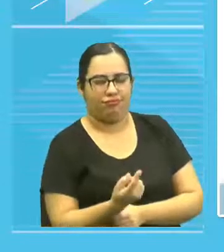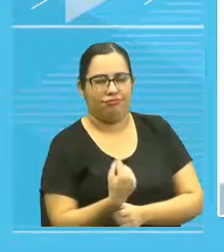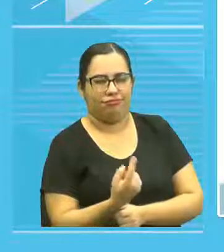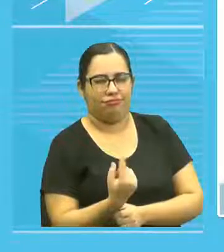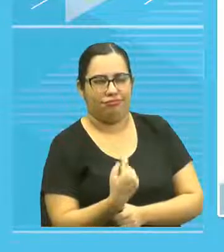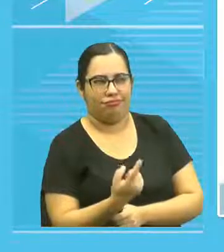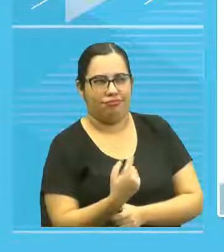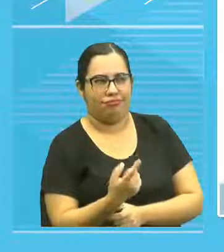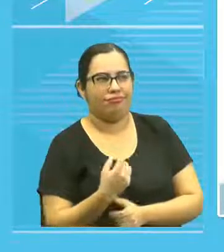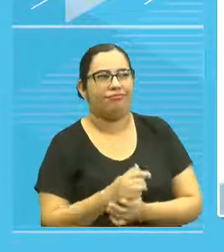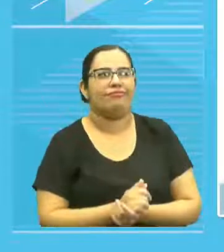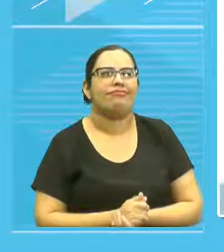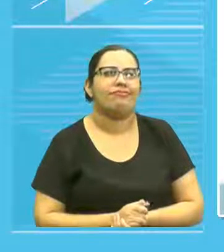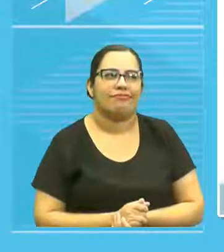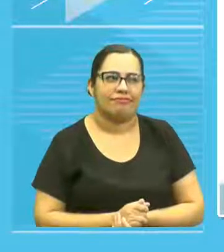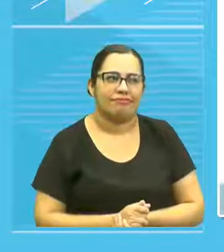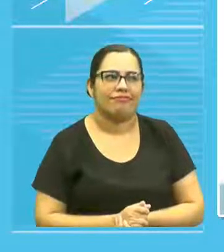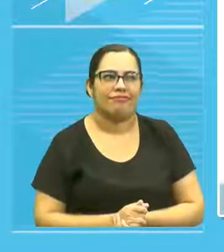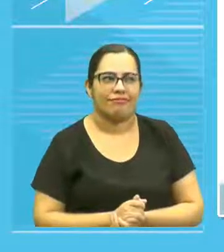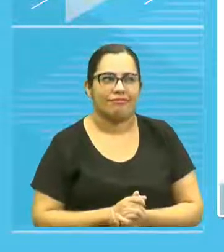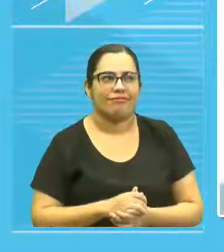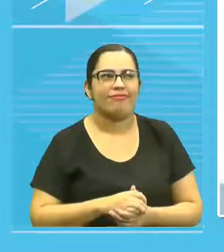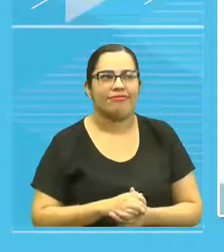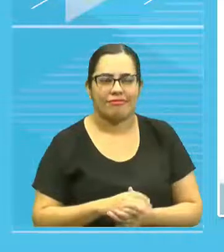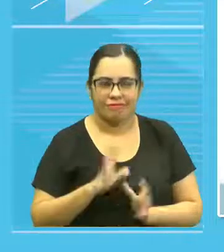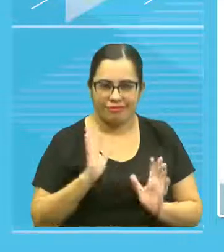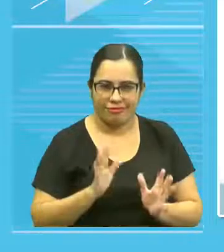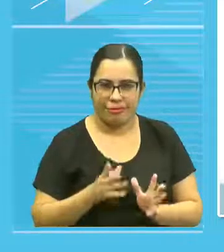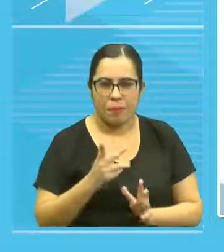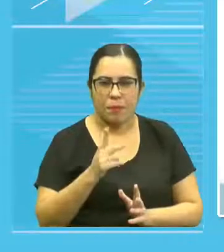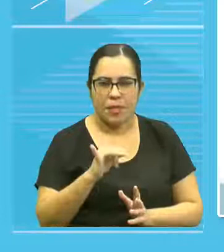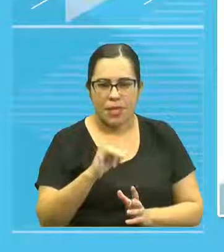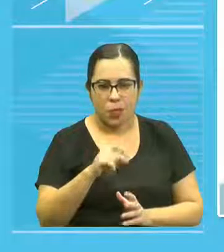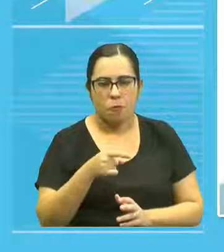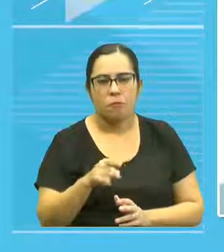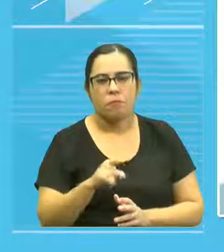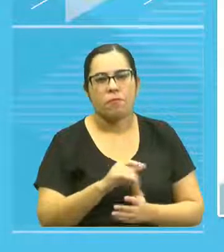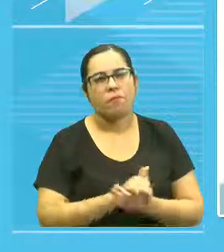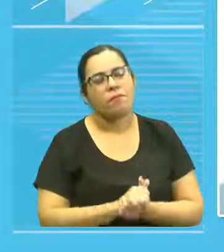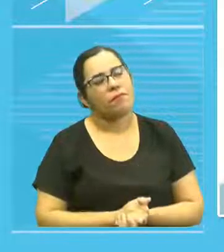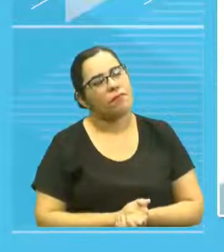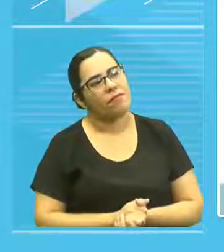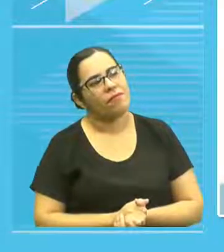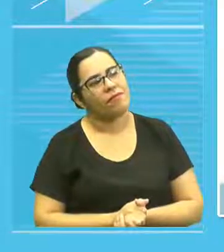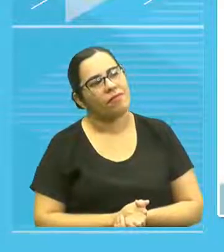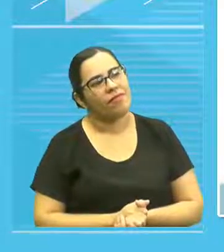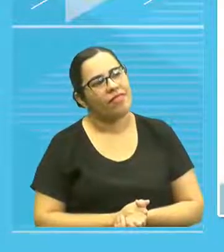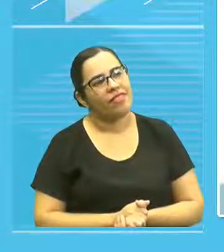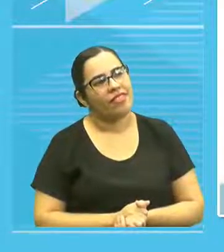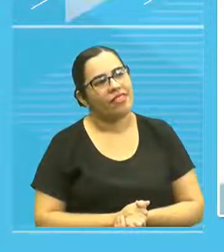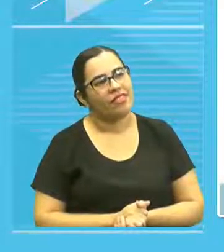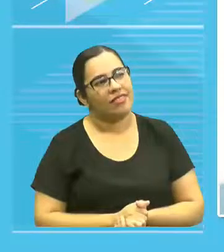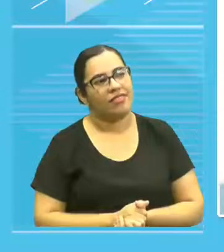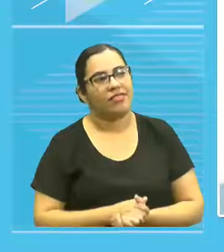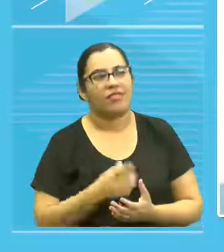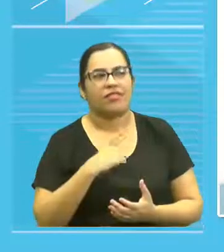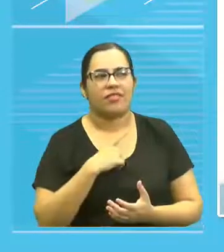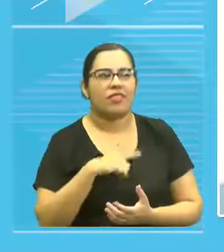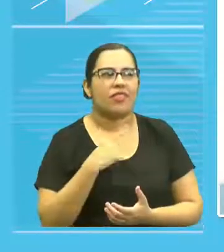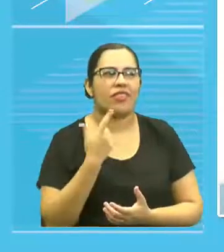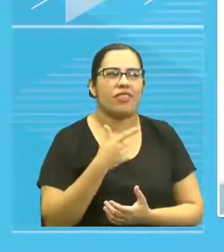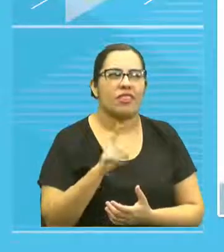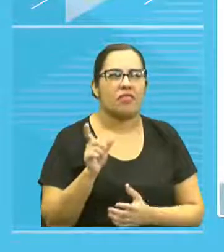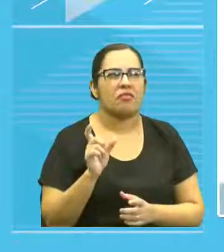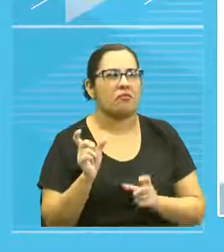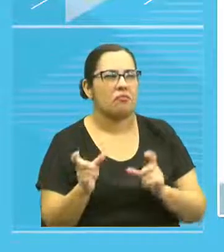pegar na mão peão o peão a APAE lembrei aí tem outras palavras